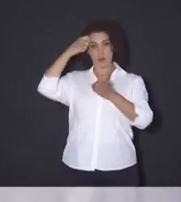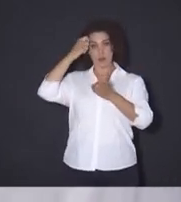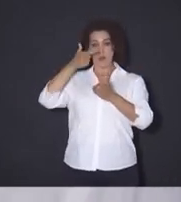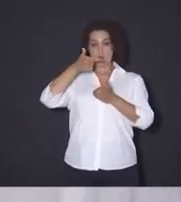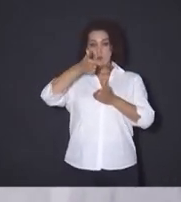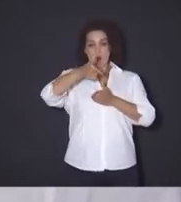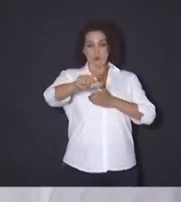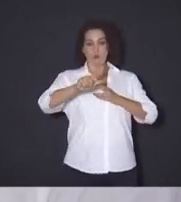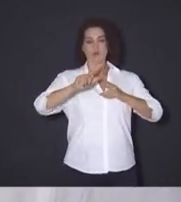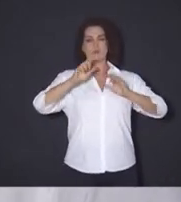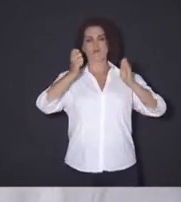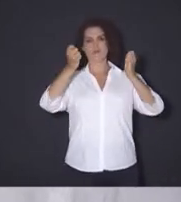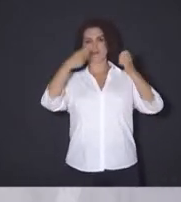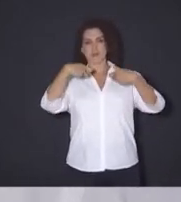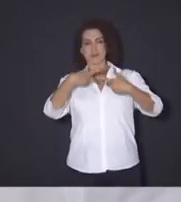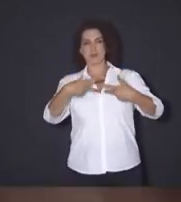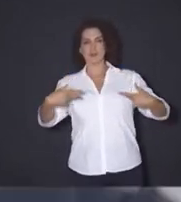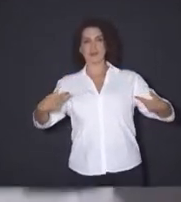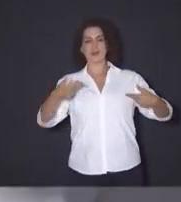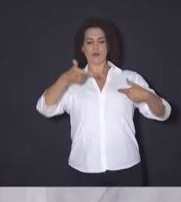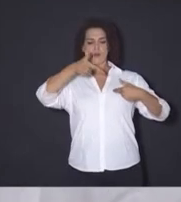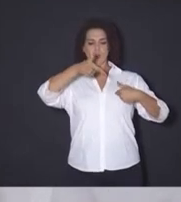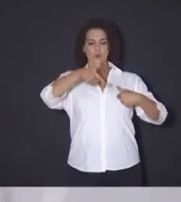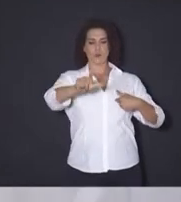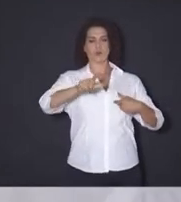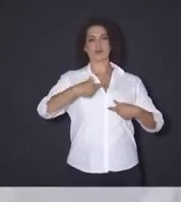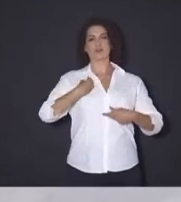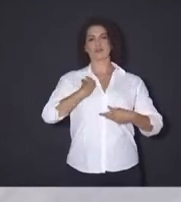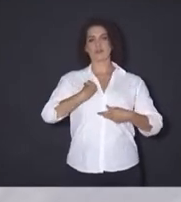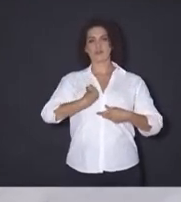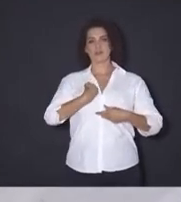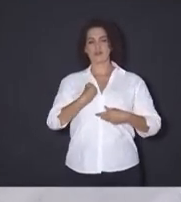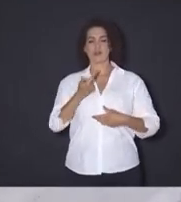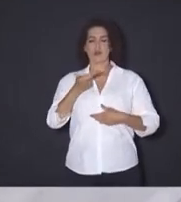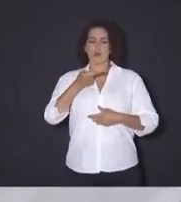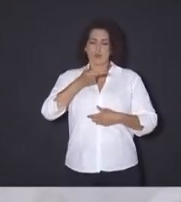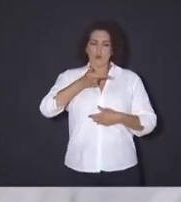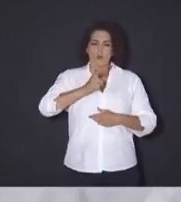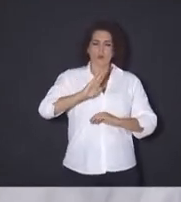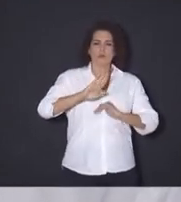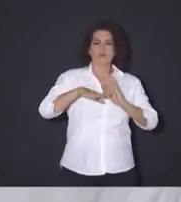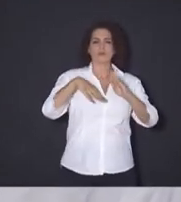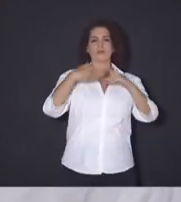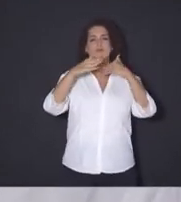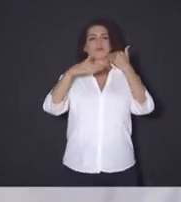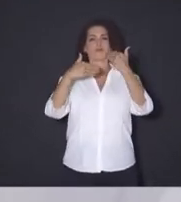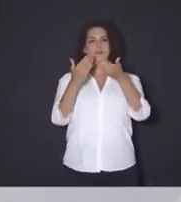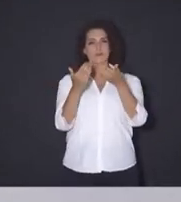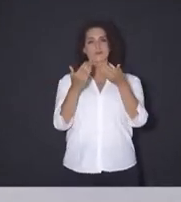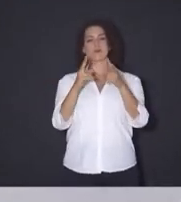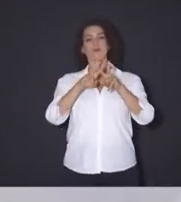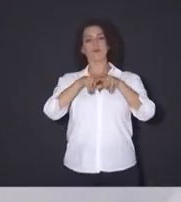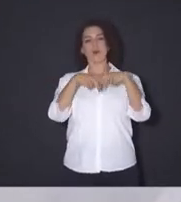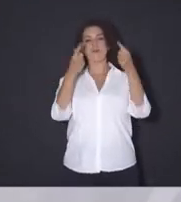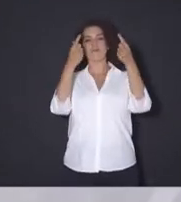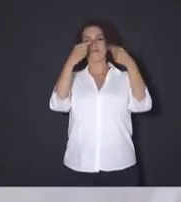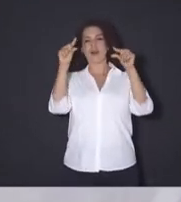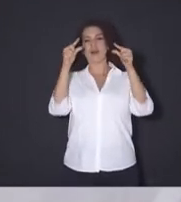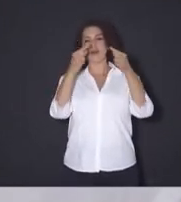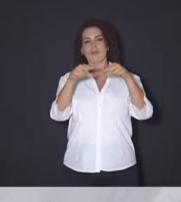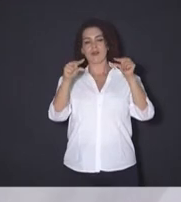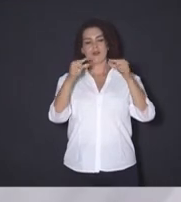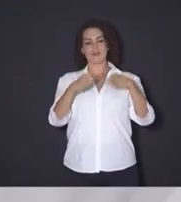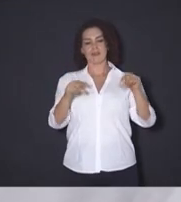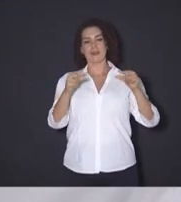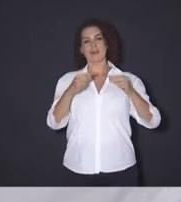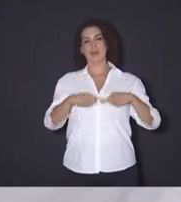outras outra forma de vida outra forma de construção então a partir de de frases né de